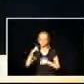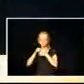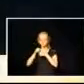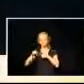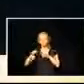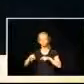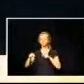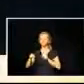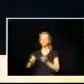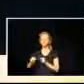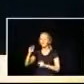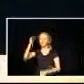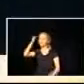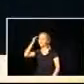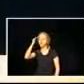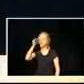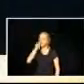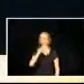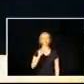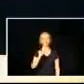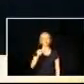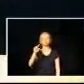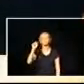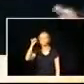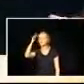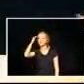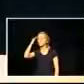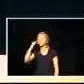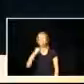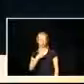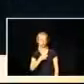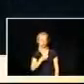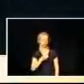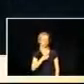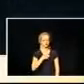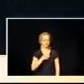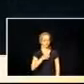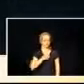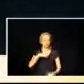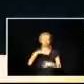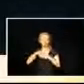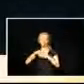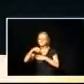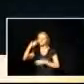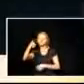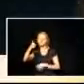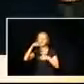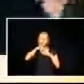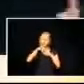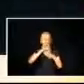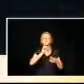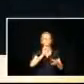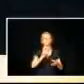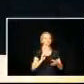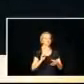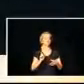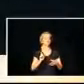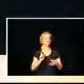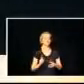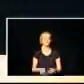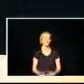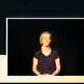pensamentos, dos seus ideais, da sua pontuação, da sua vontade de votar favorável ou não, mas de poder